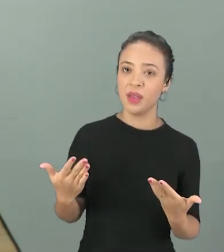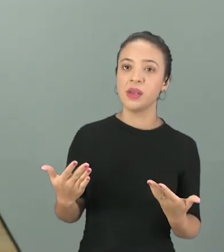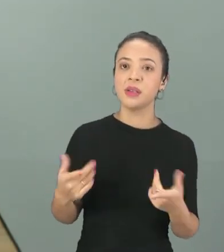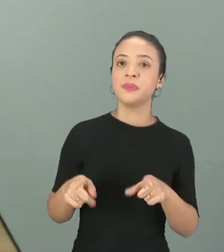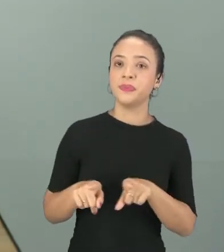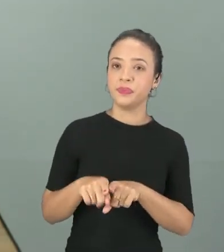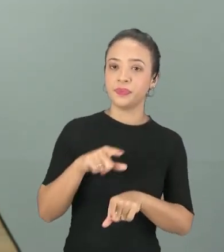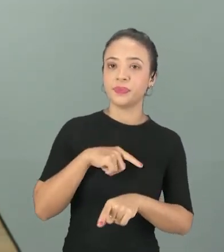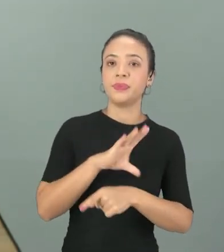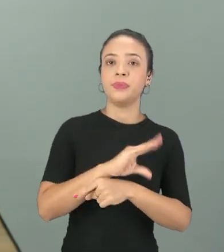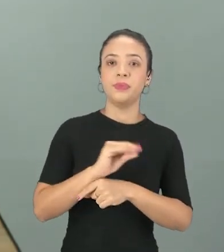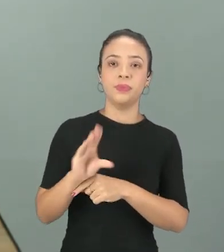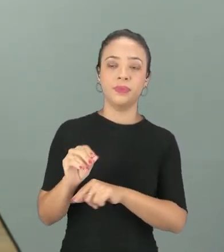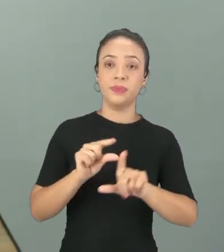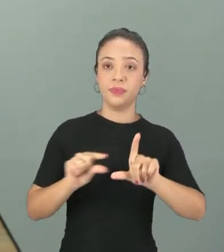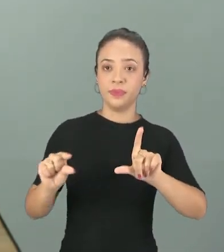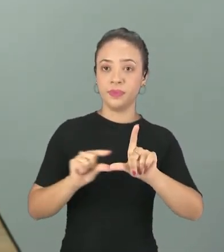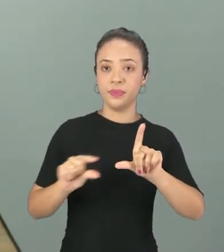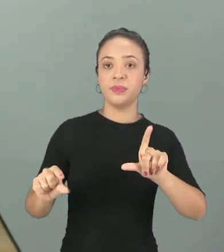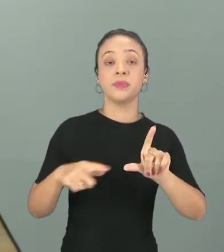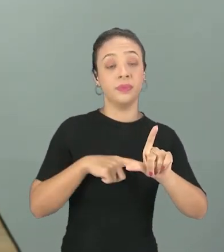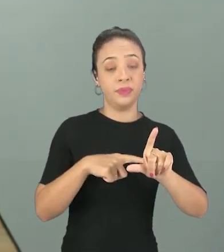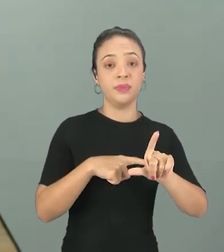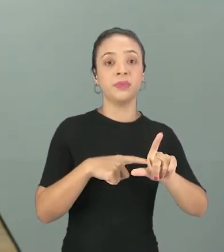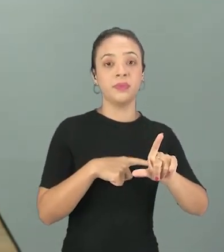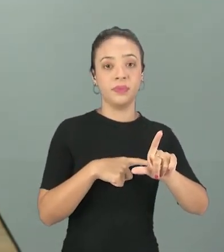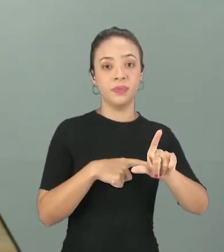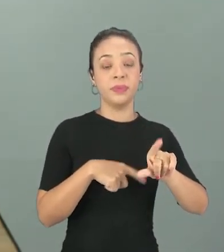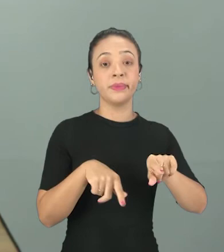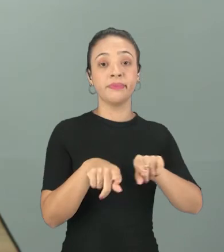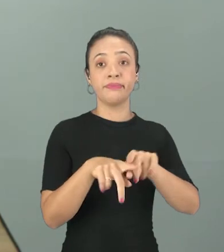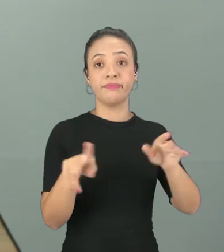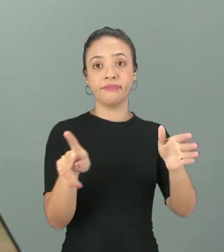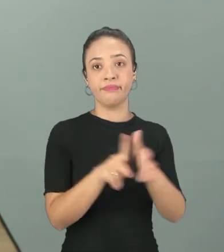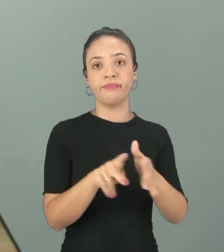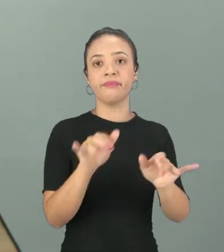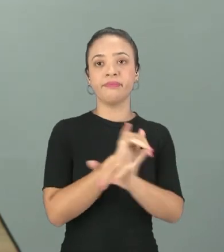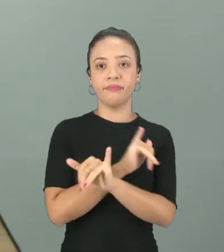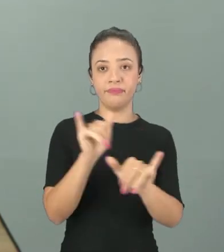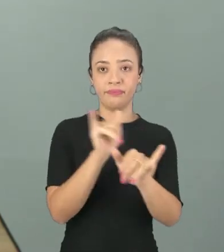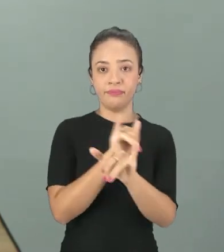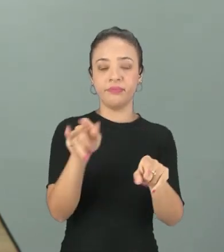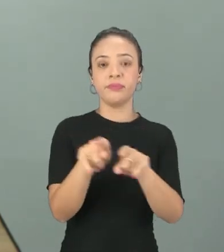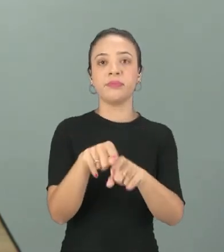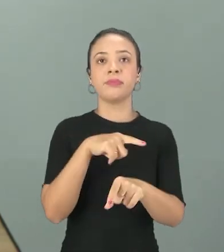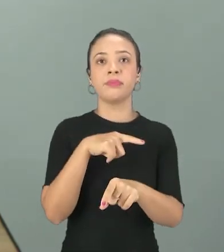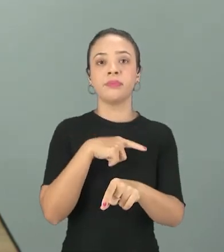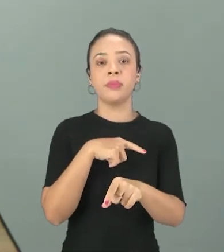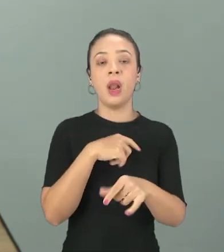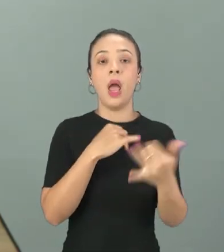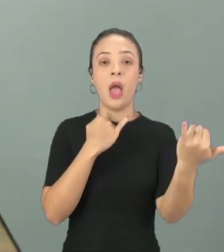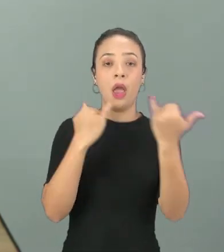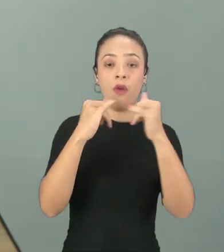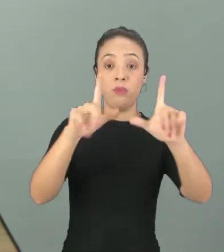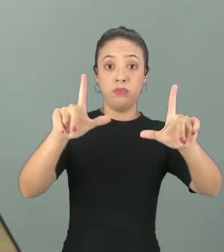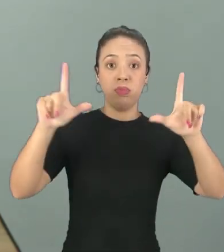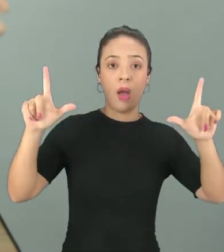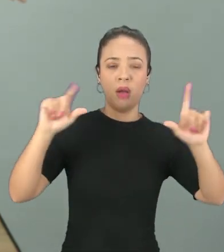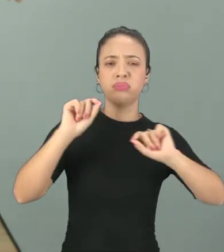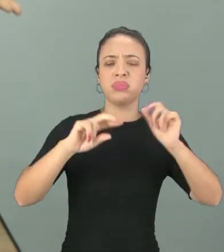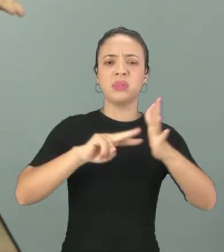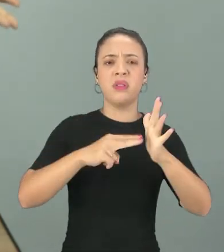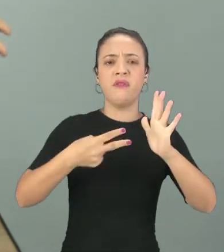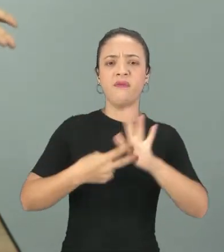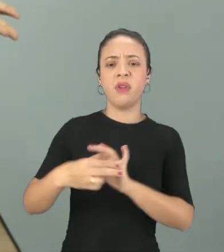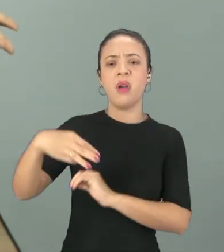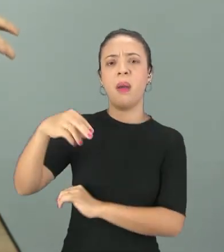das fotolegendas existentes, né, que fazem parte da notícia, nós temos a manchete. E aí vocês podem perguntar,